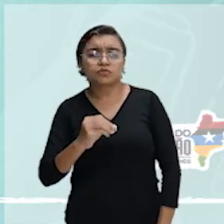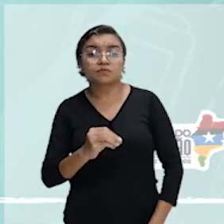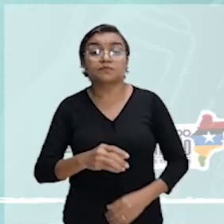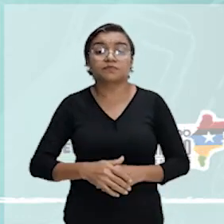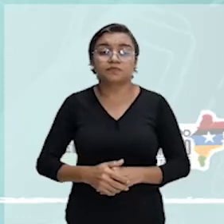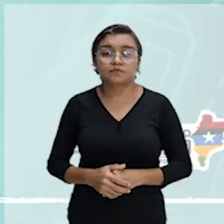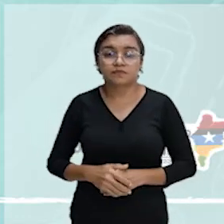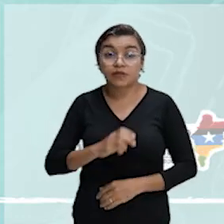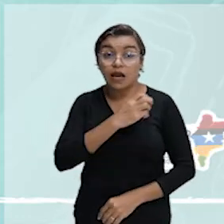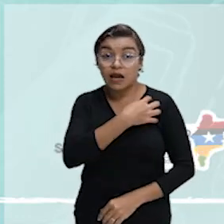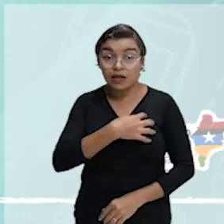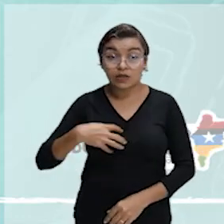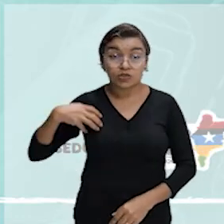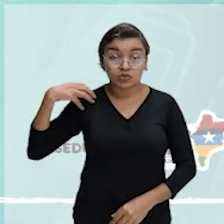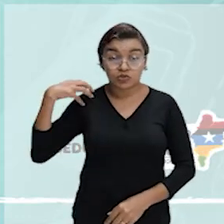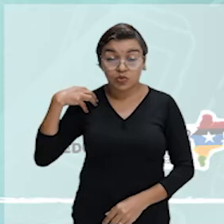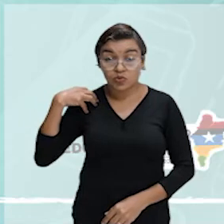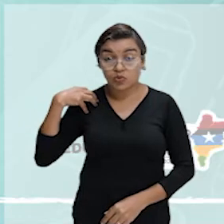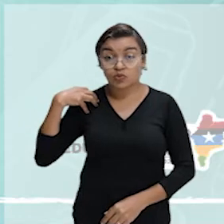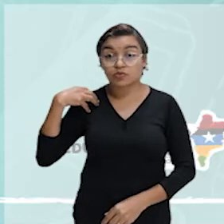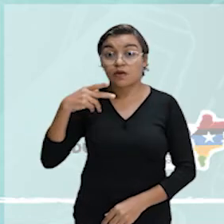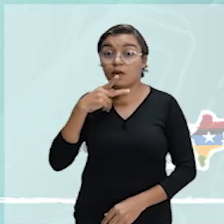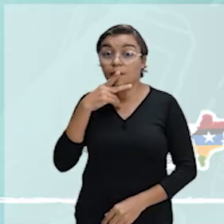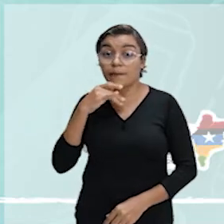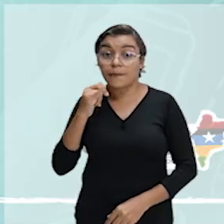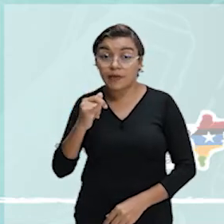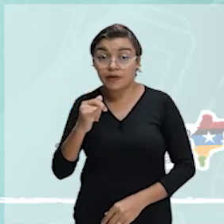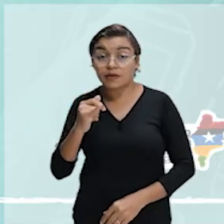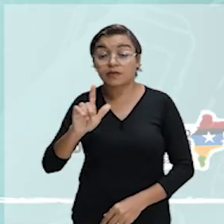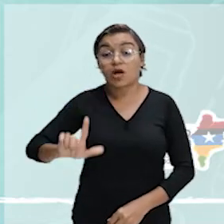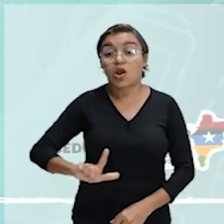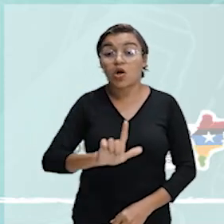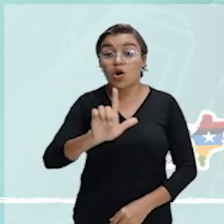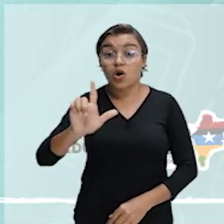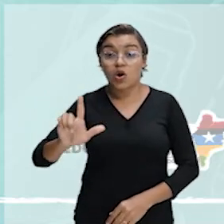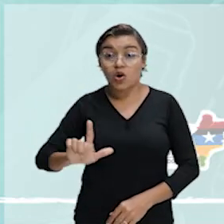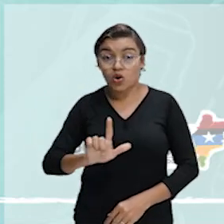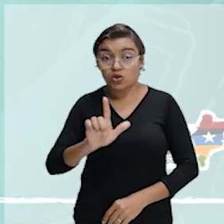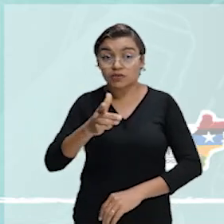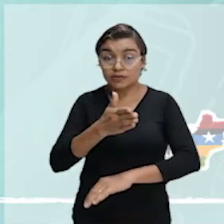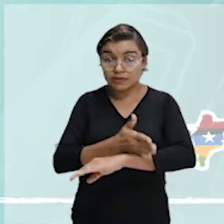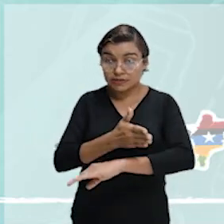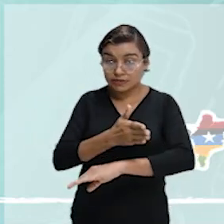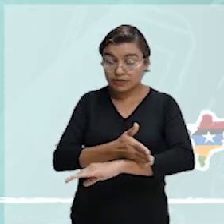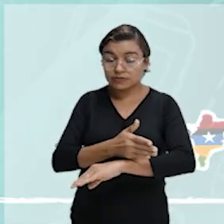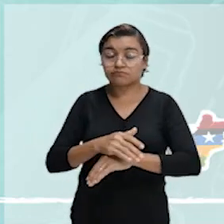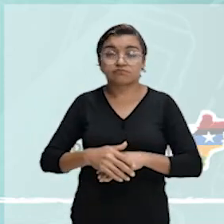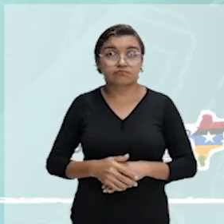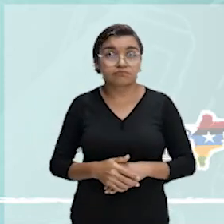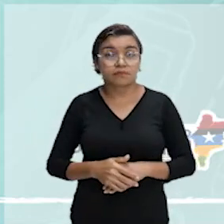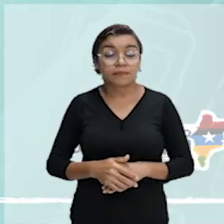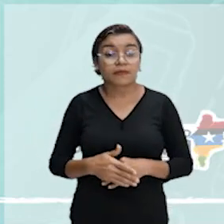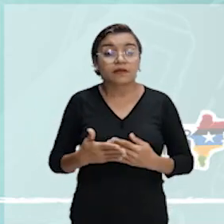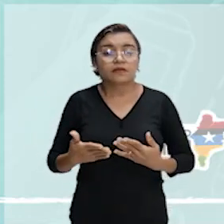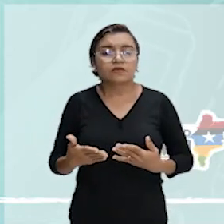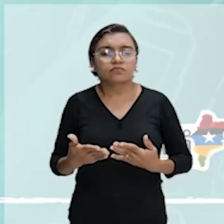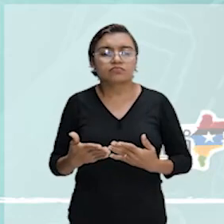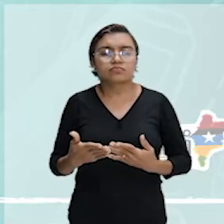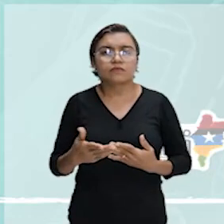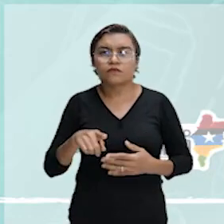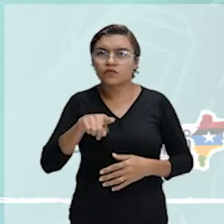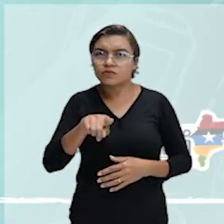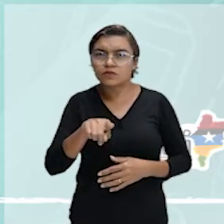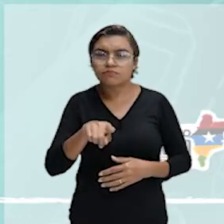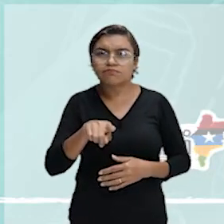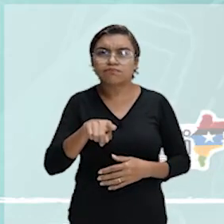Aristóteles é o pai da lógica clássica. Aristóteles estabeleceu os princípios da lógica. Bom, quando você pega a obra de